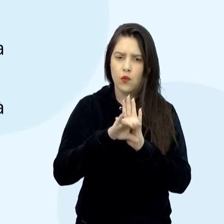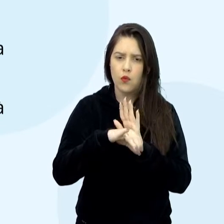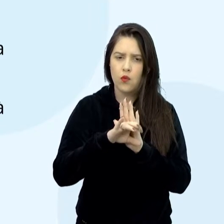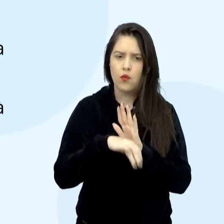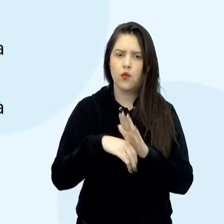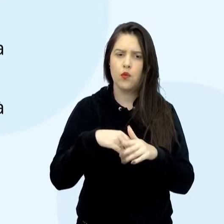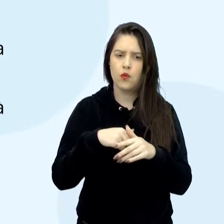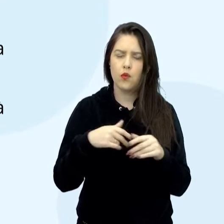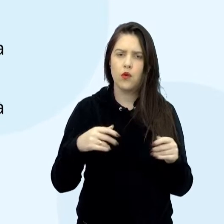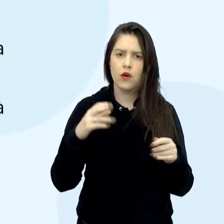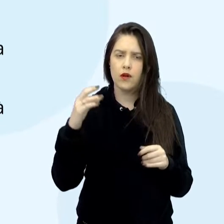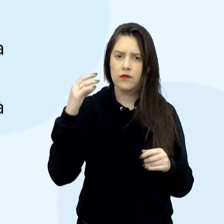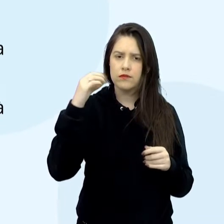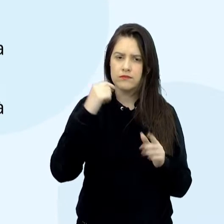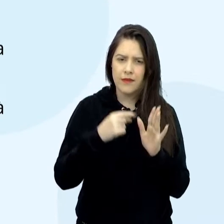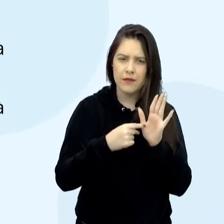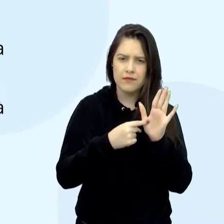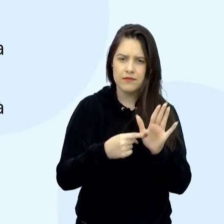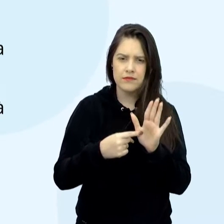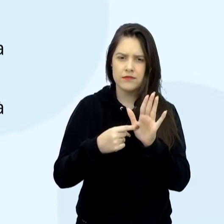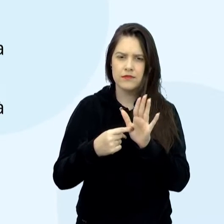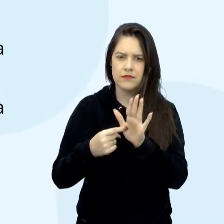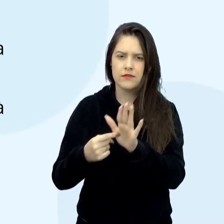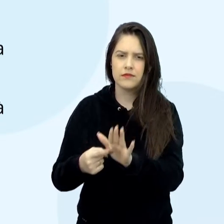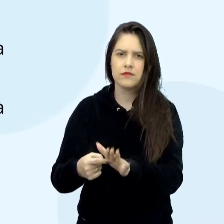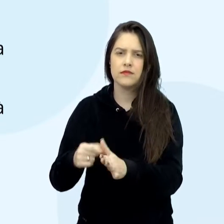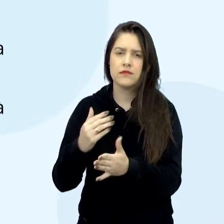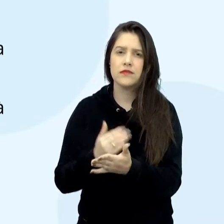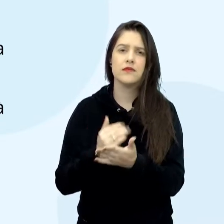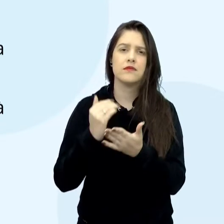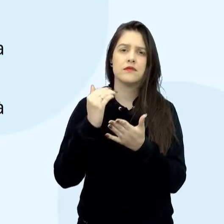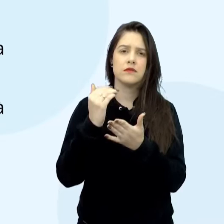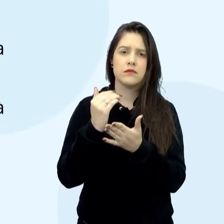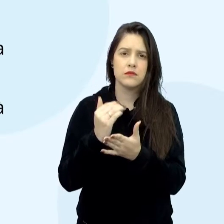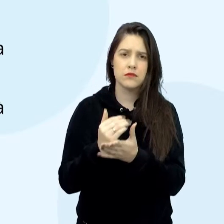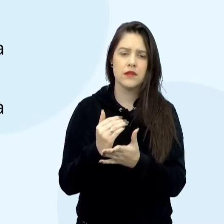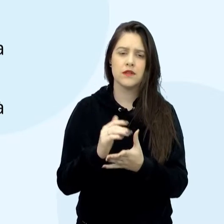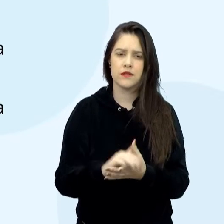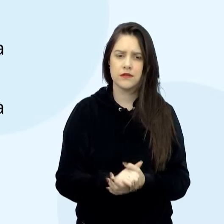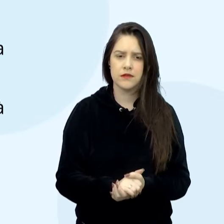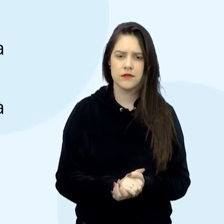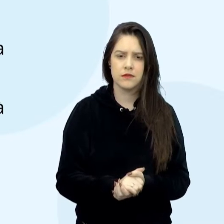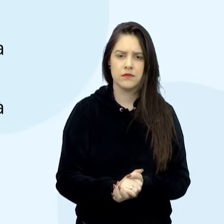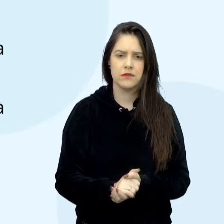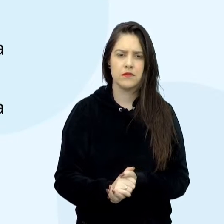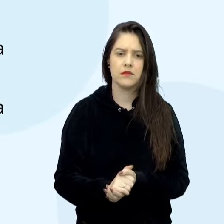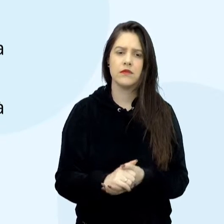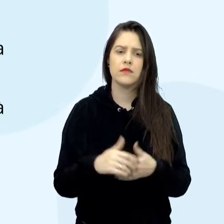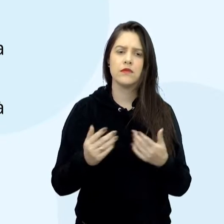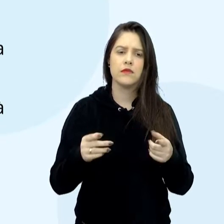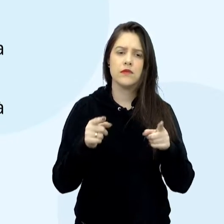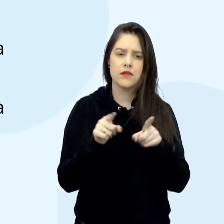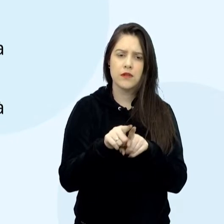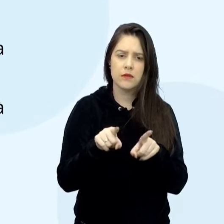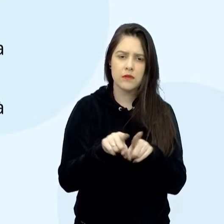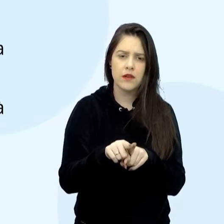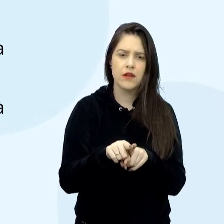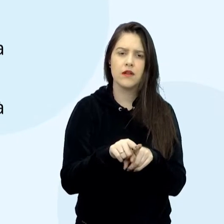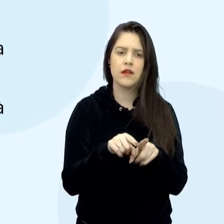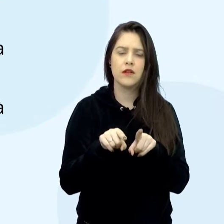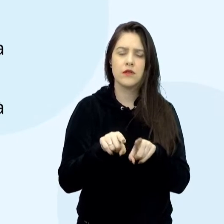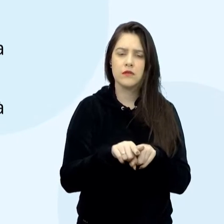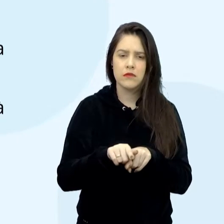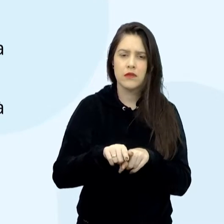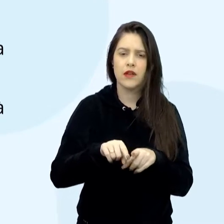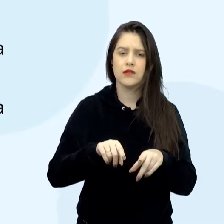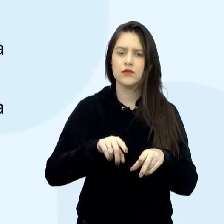ela vem apresentá-las aí nos seus textos, nas suas entrevistas, e é isso que a gente vai falar